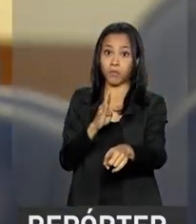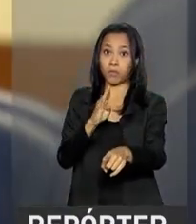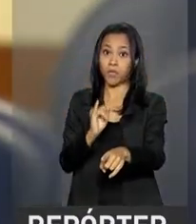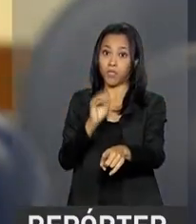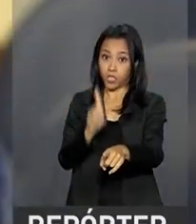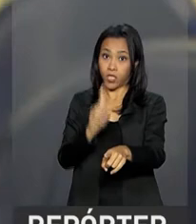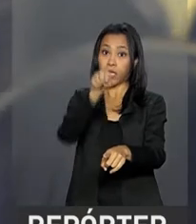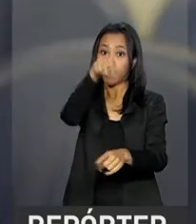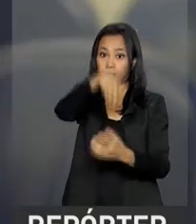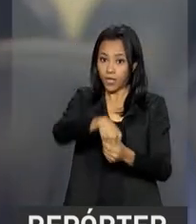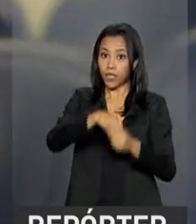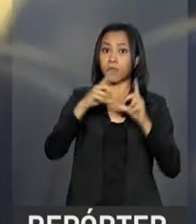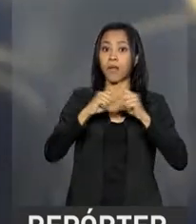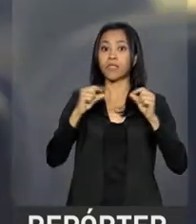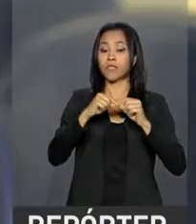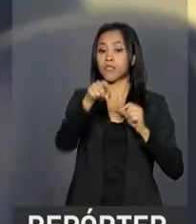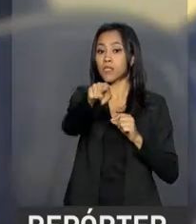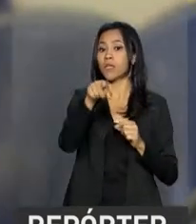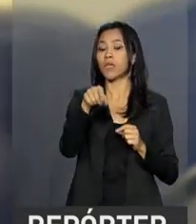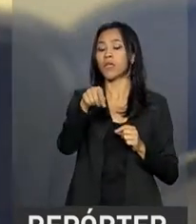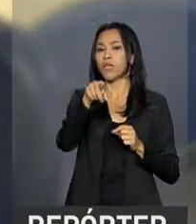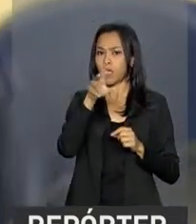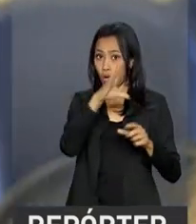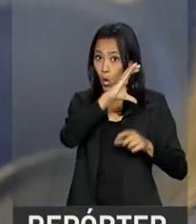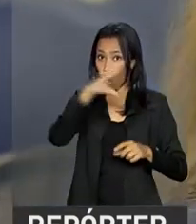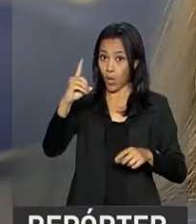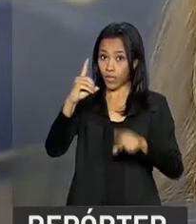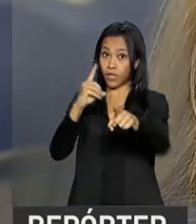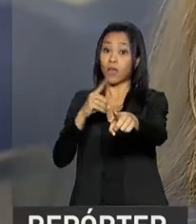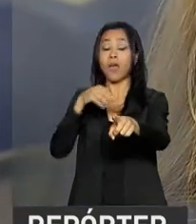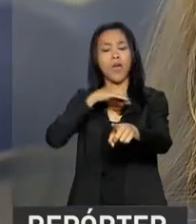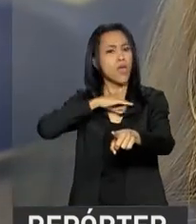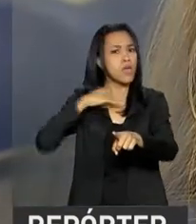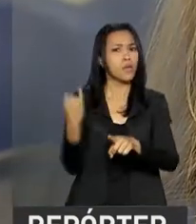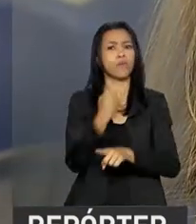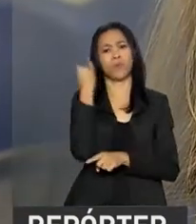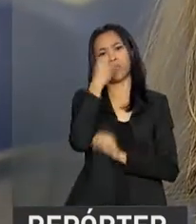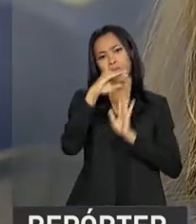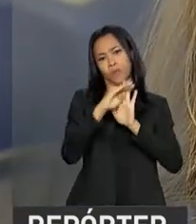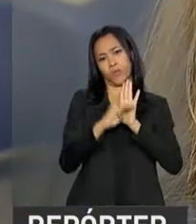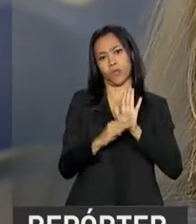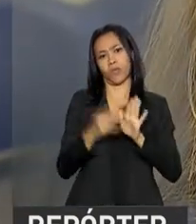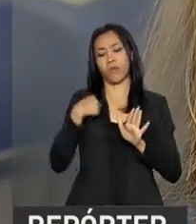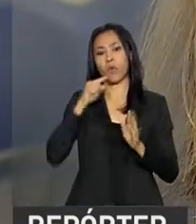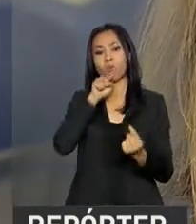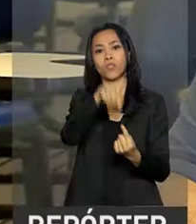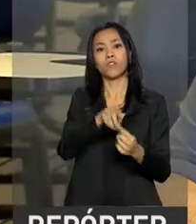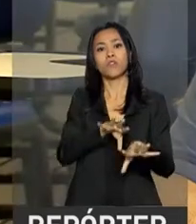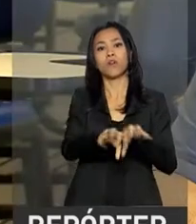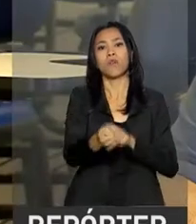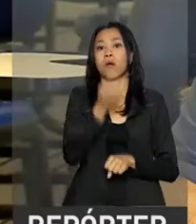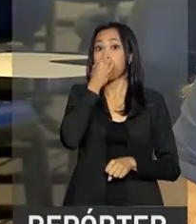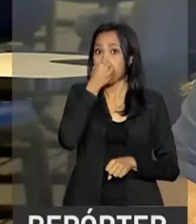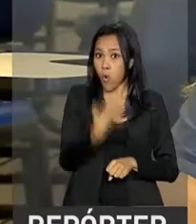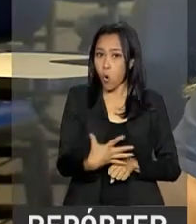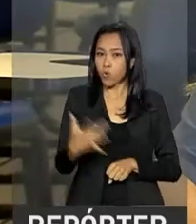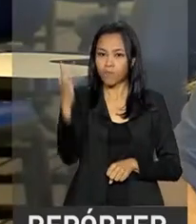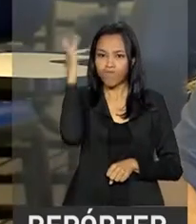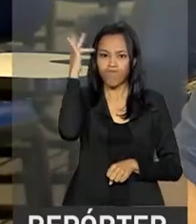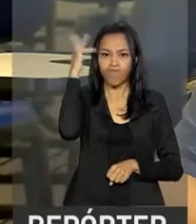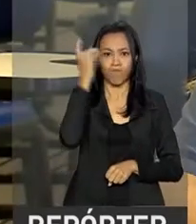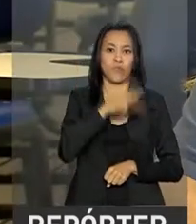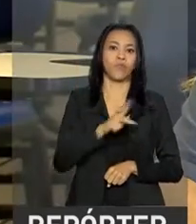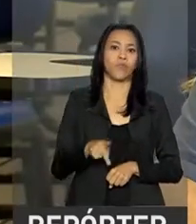universitário do distrito federal diz que o programa é fundamental para formar bons professores ele sai mais